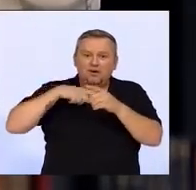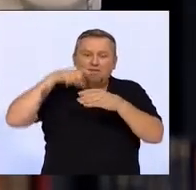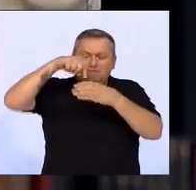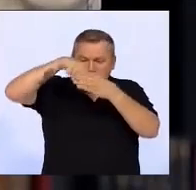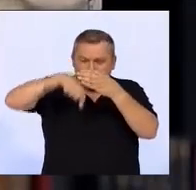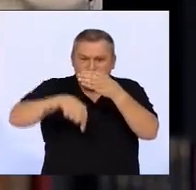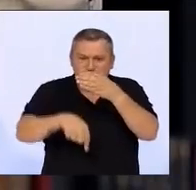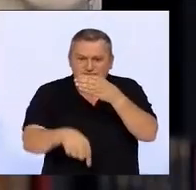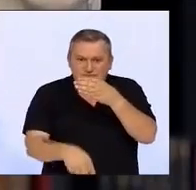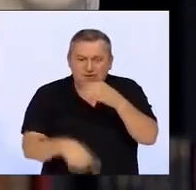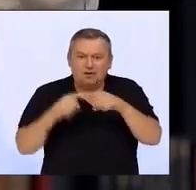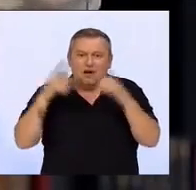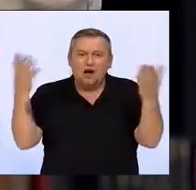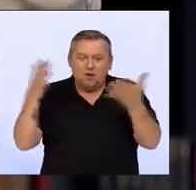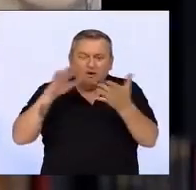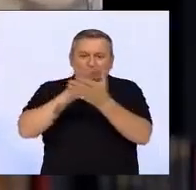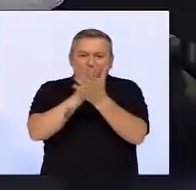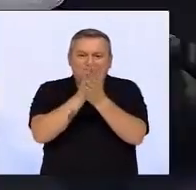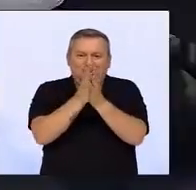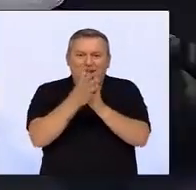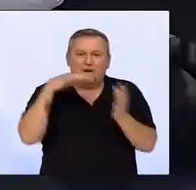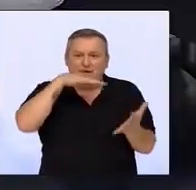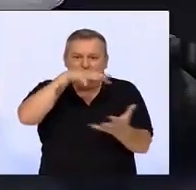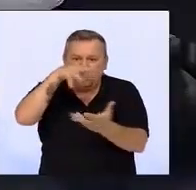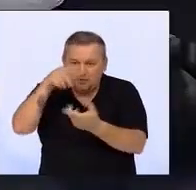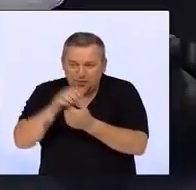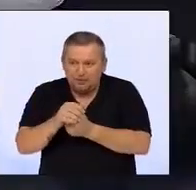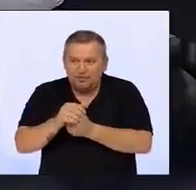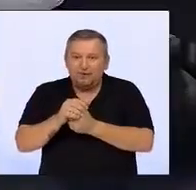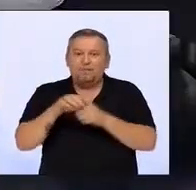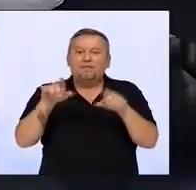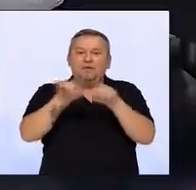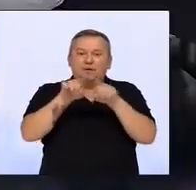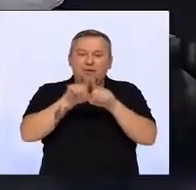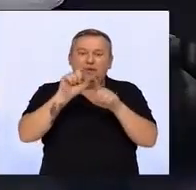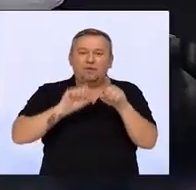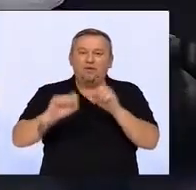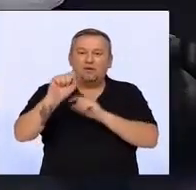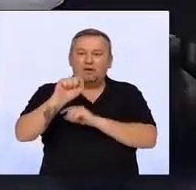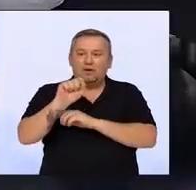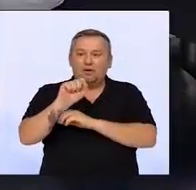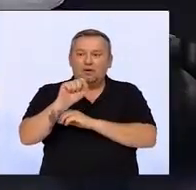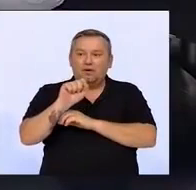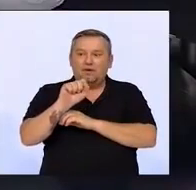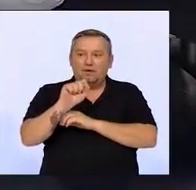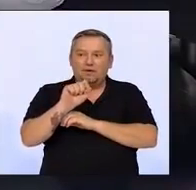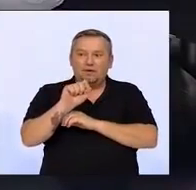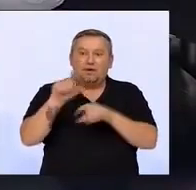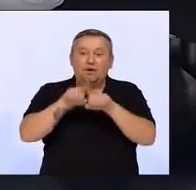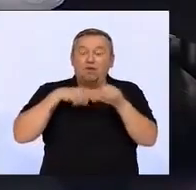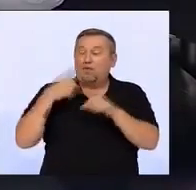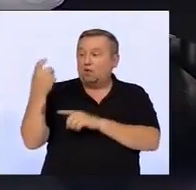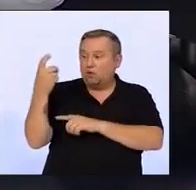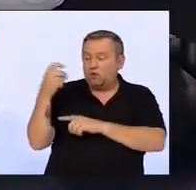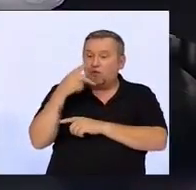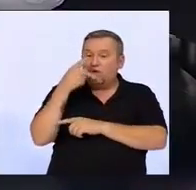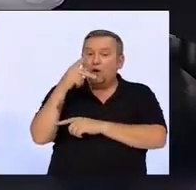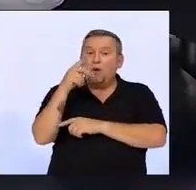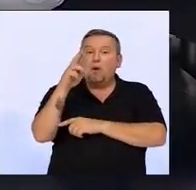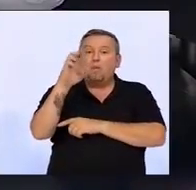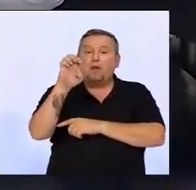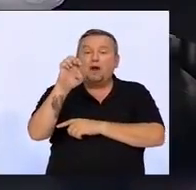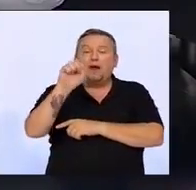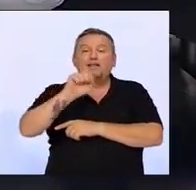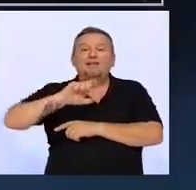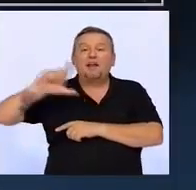que está condenando a humanidade ao desastre. Mas vai abrir mão do pré-sal? Falo disso. Eu fui o único em